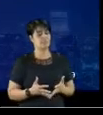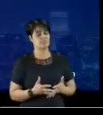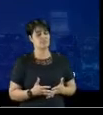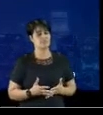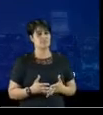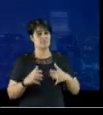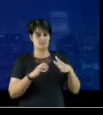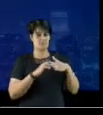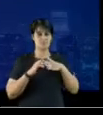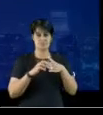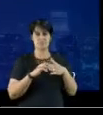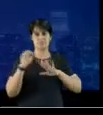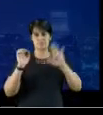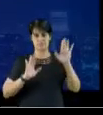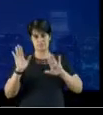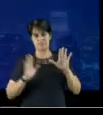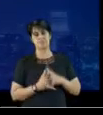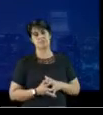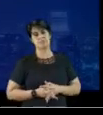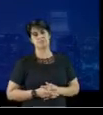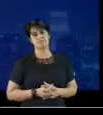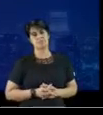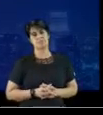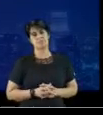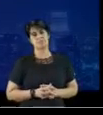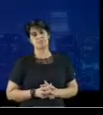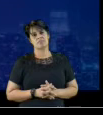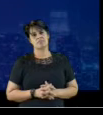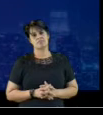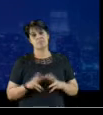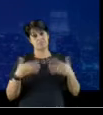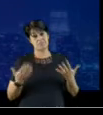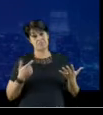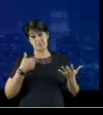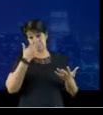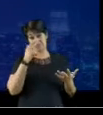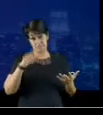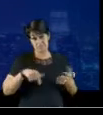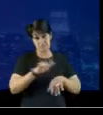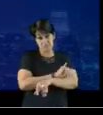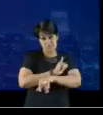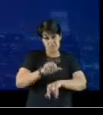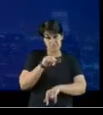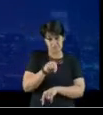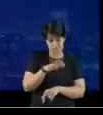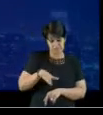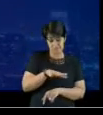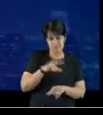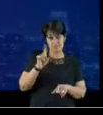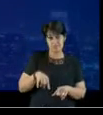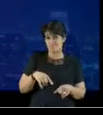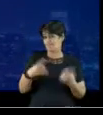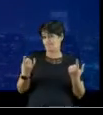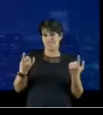licitação. E aí, considero que tal estratégia se revela